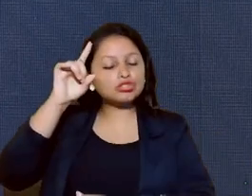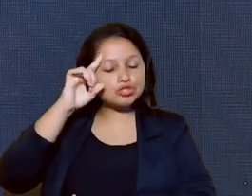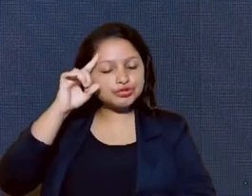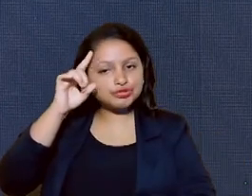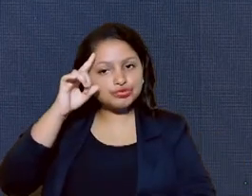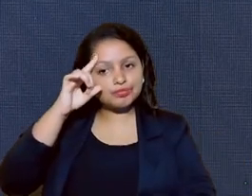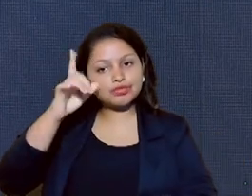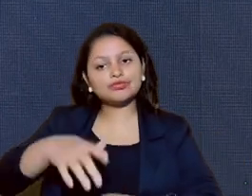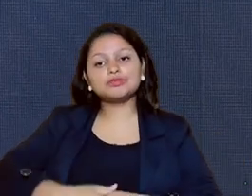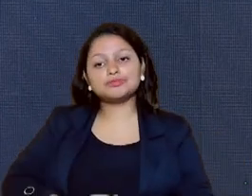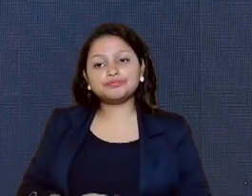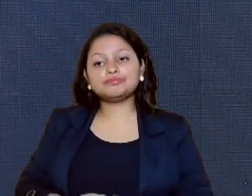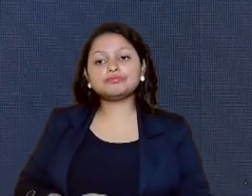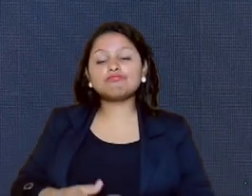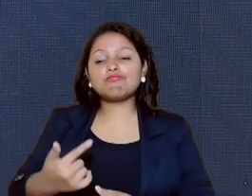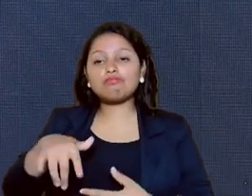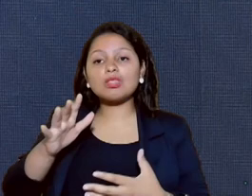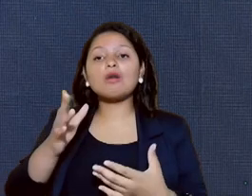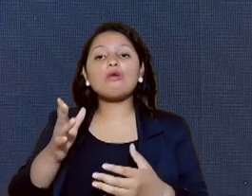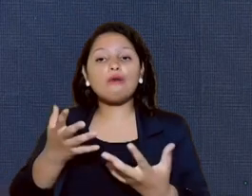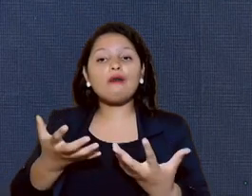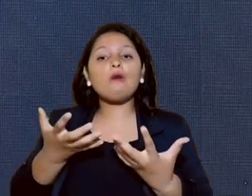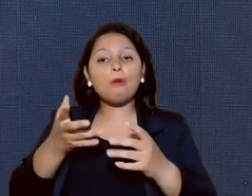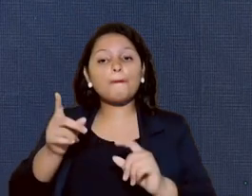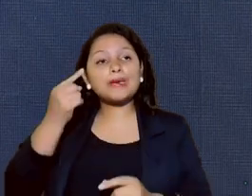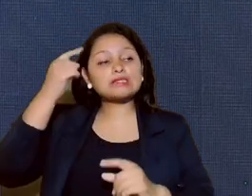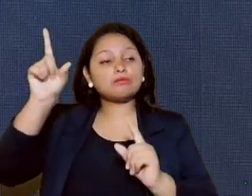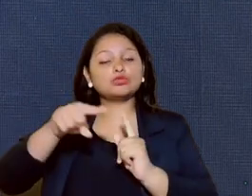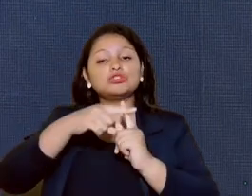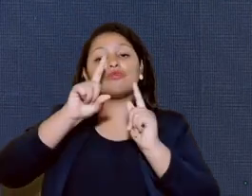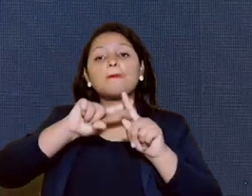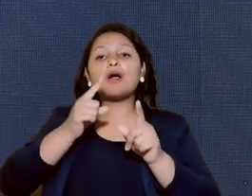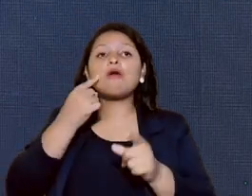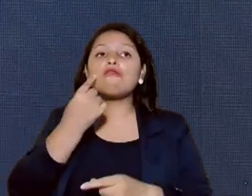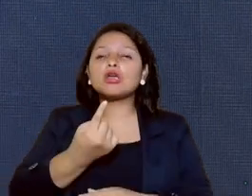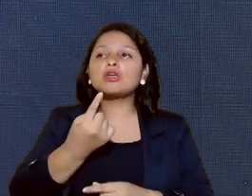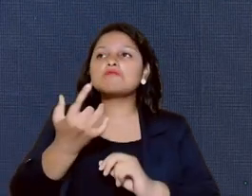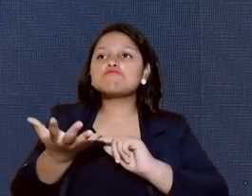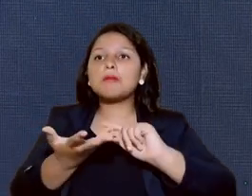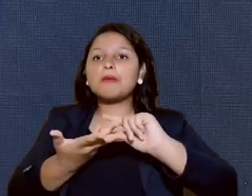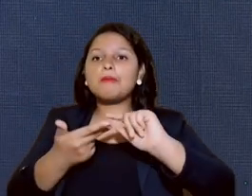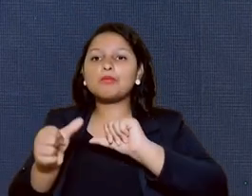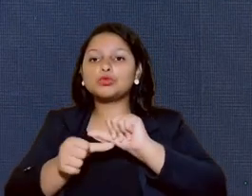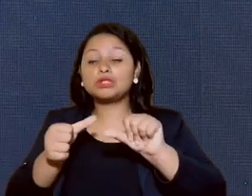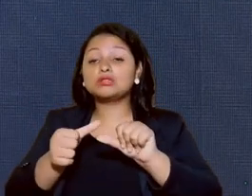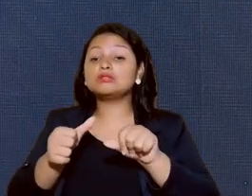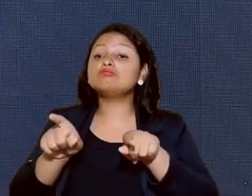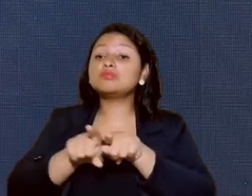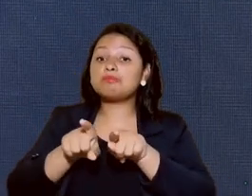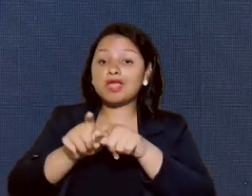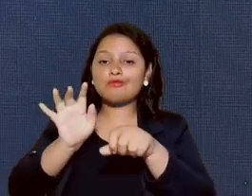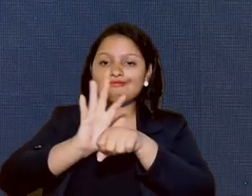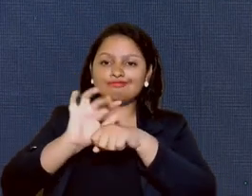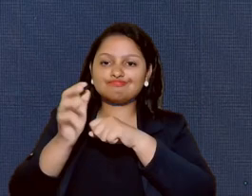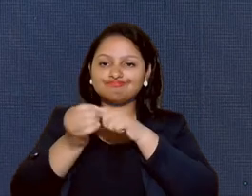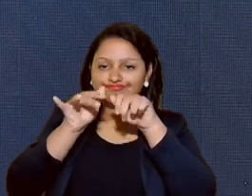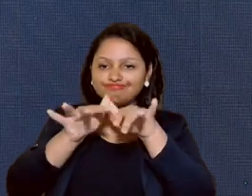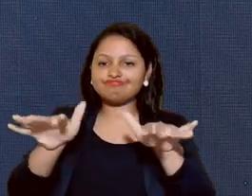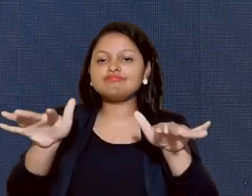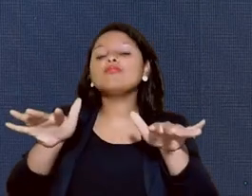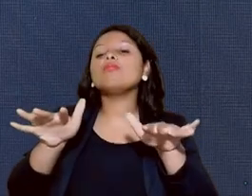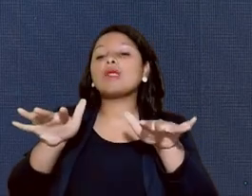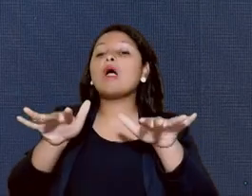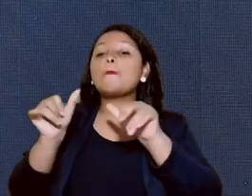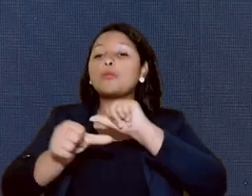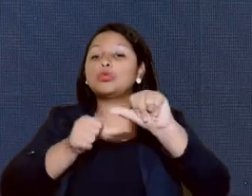são esperançosos são otimista eu acho que muita coisa já tem acontecido acho que a pandemia também acelerou muitos desses dessas transformações que